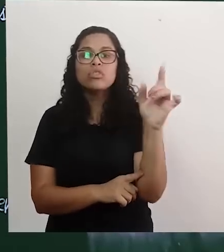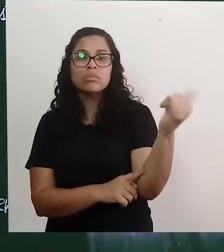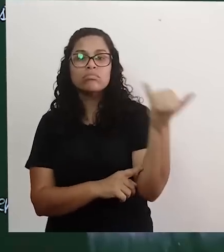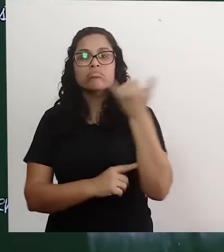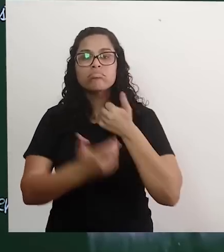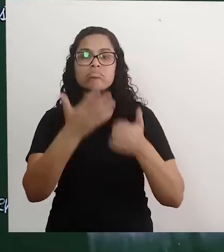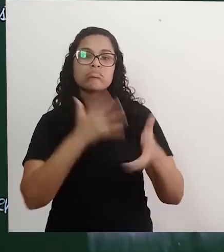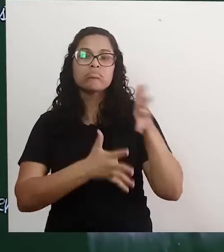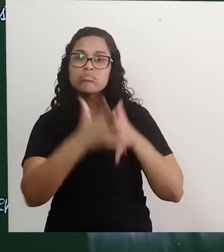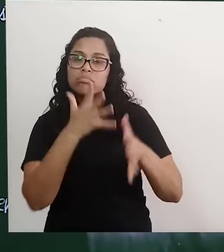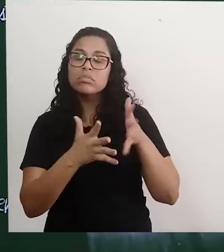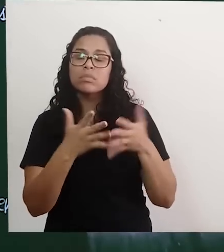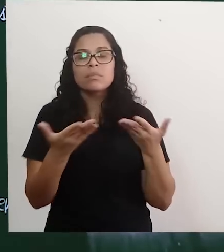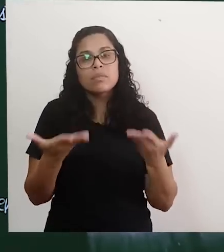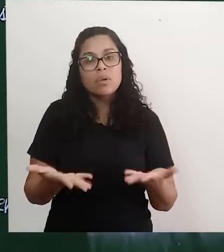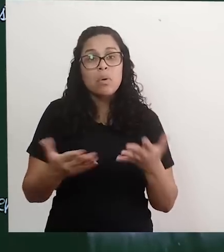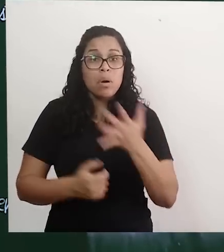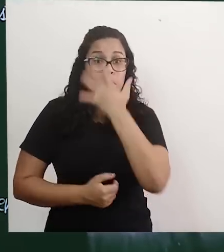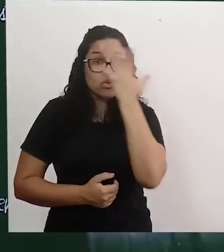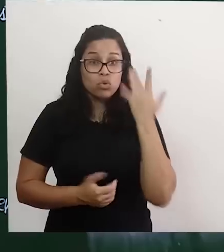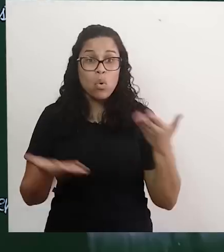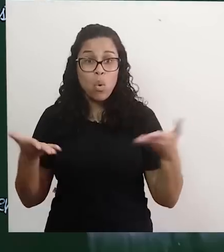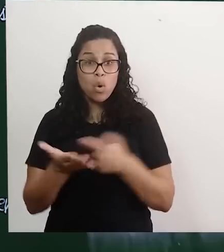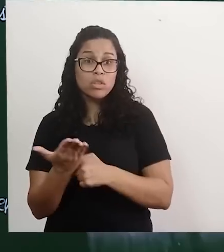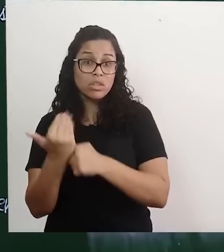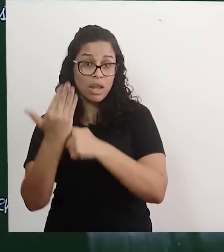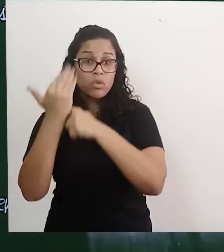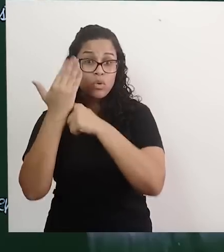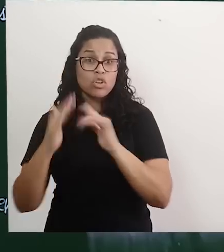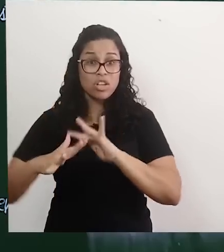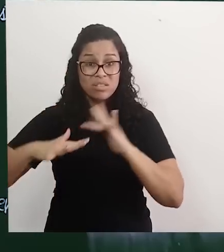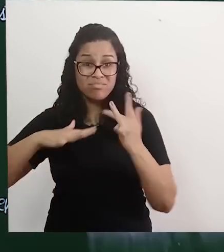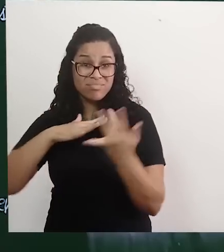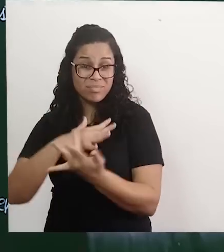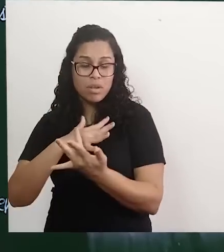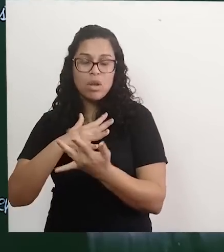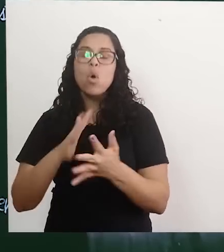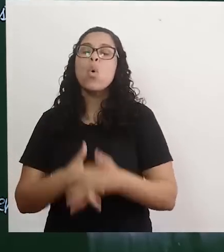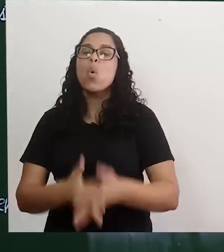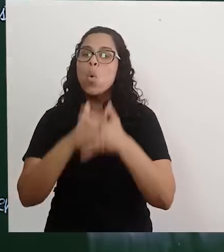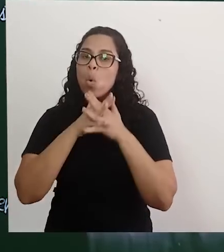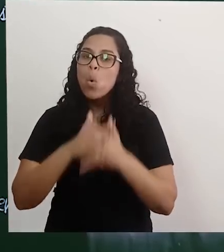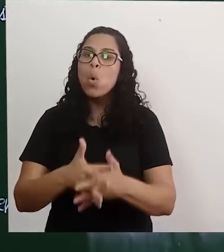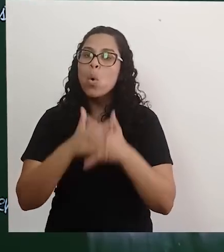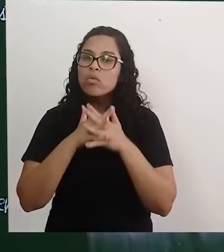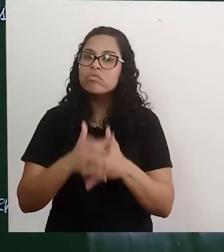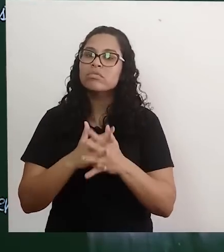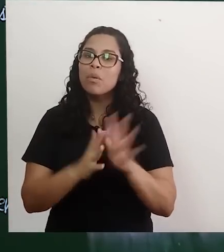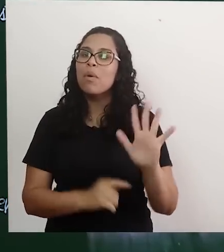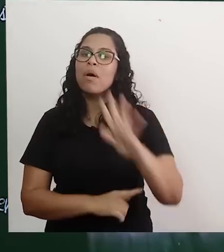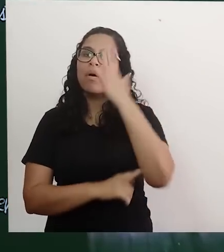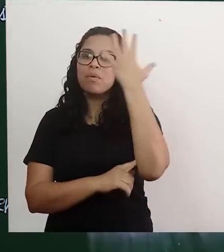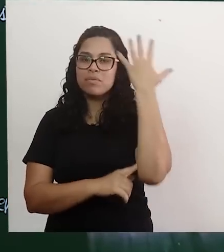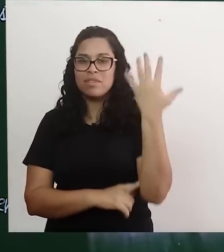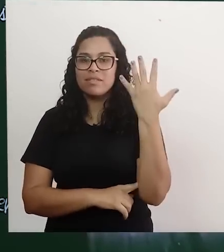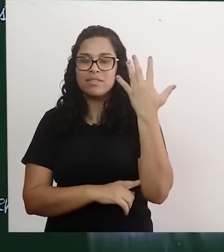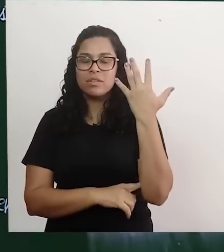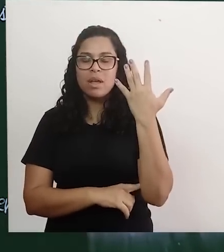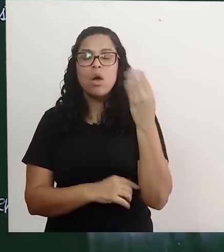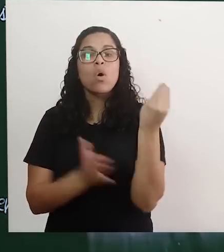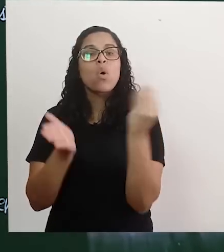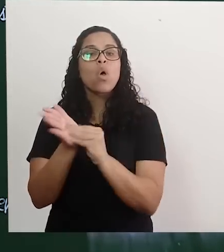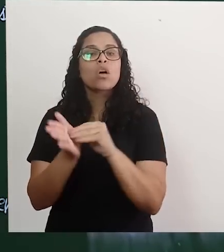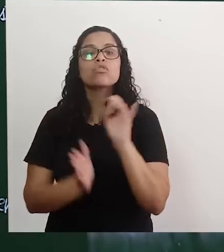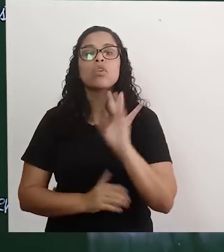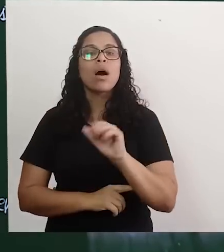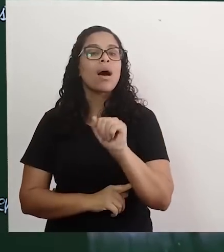redes sociais, as pessoas confundem muito a utilização desse verbo haver e colocam muitas vezes apenas o A sozinho. Isso não está